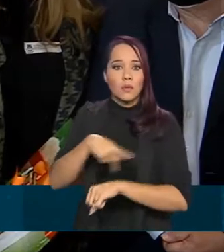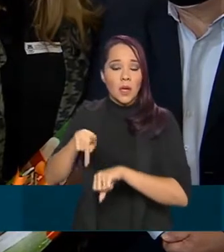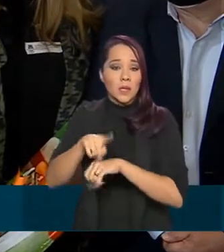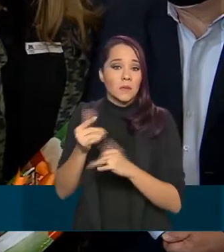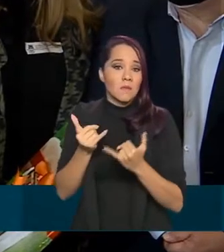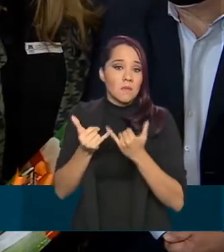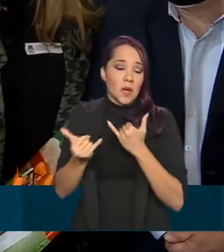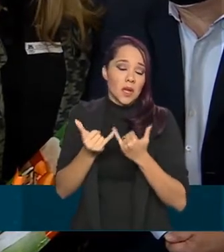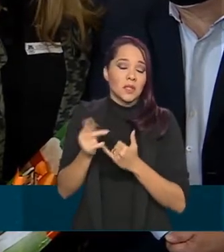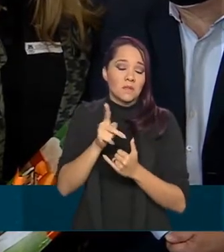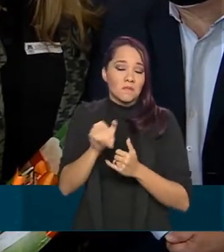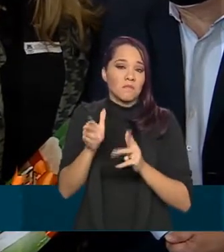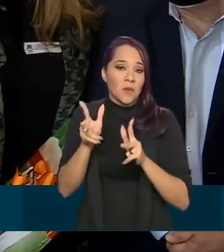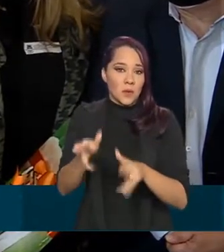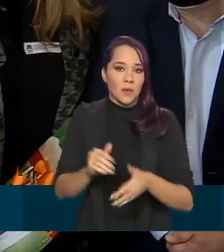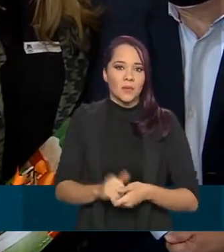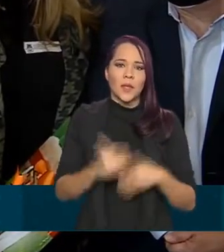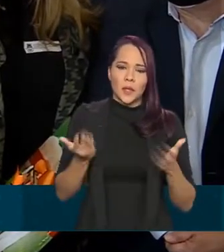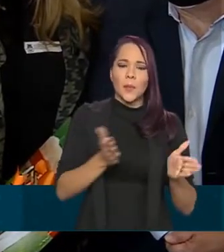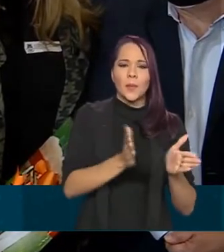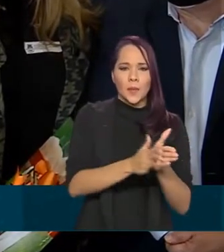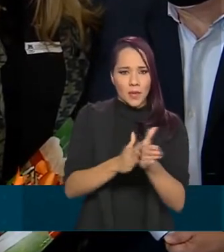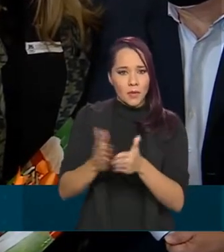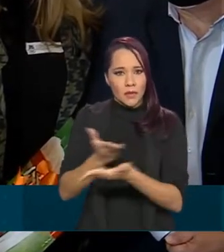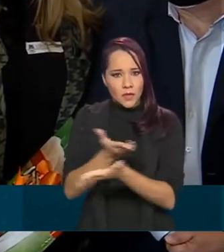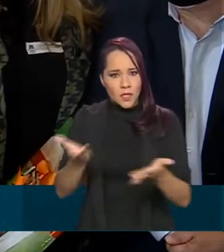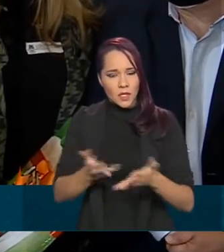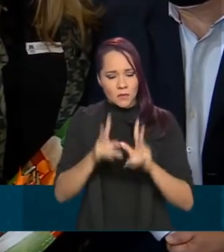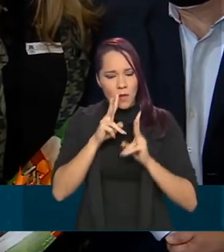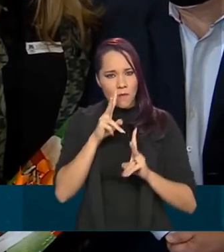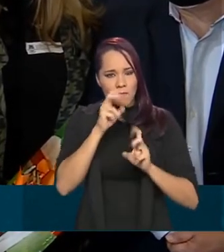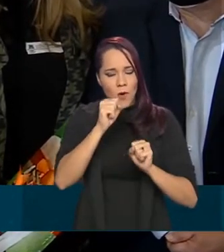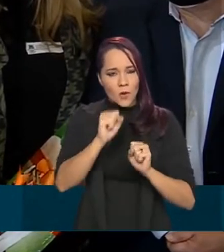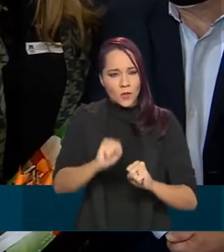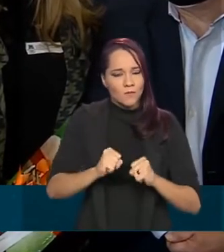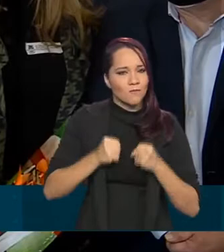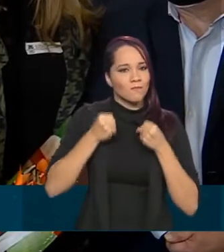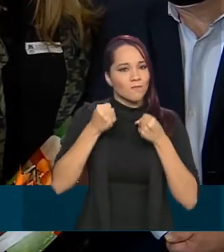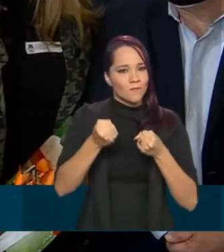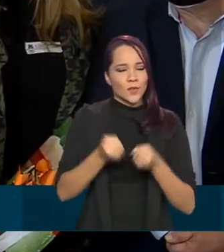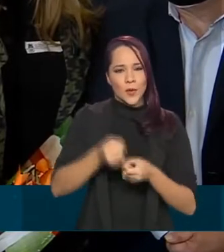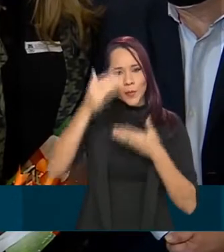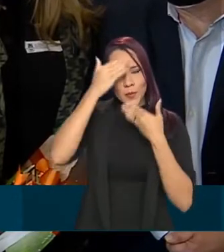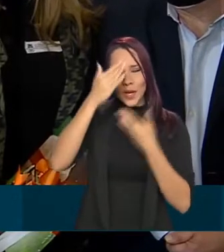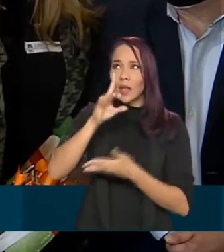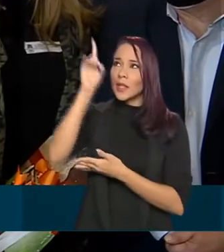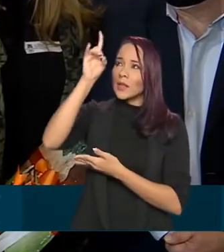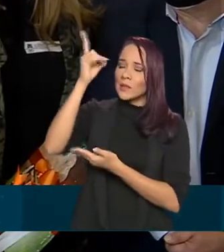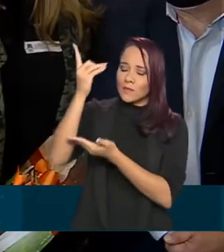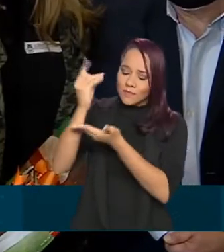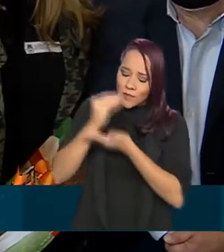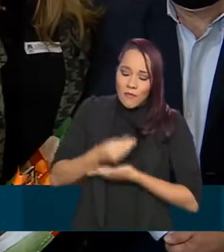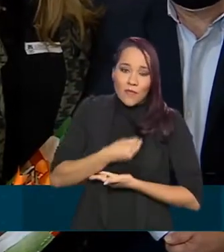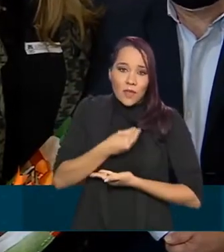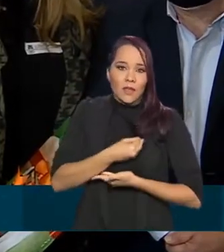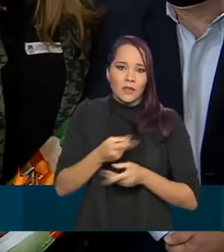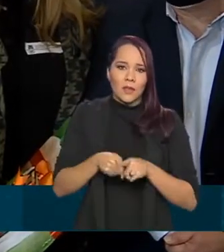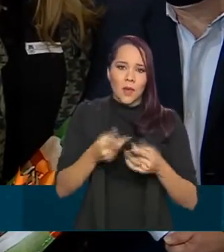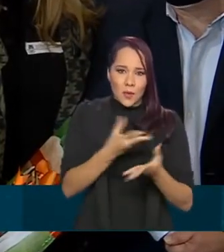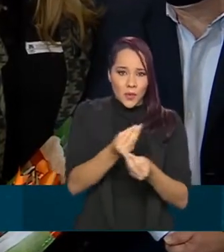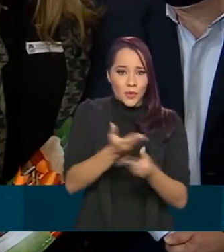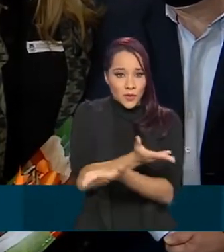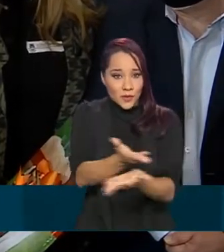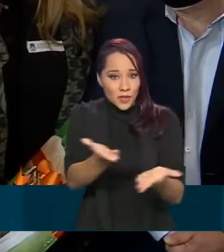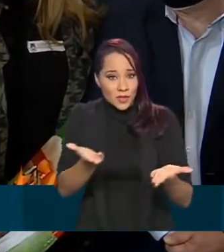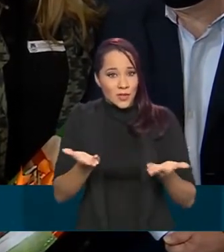que está indo para o mesmo caminho. Então, parabéns a vocês pela garra, pela determinação. Obrigado a Deus pela minha vida e a muitos de vocês que